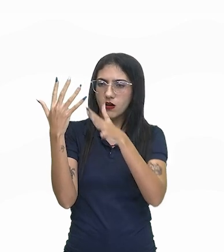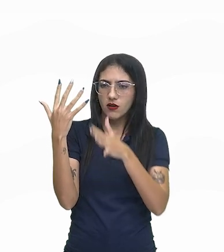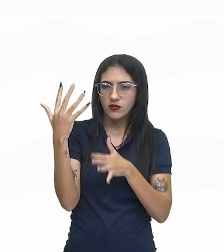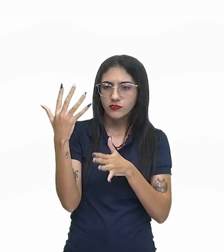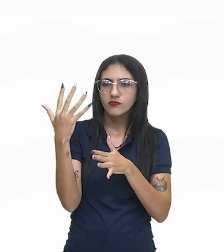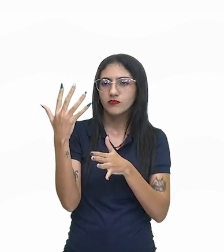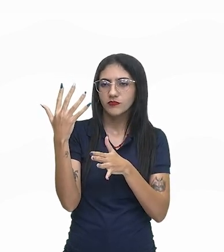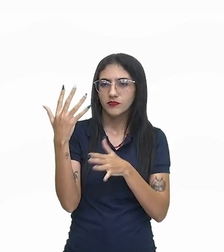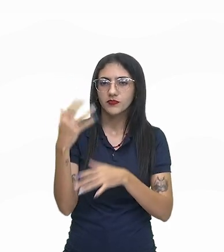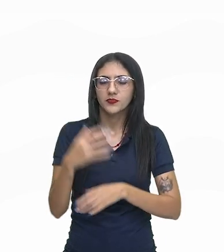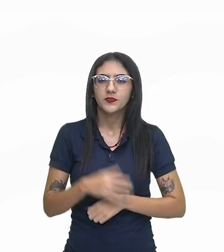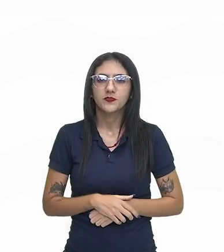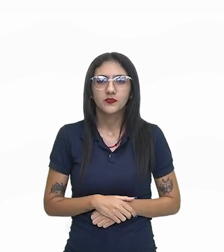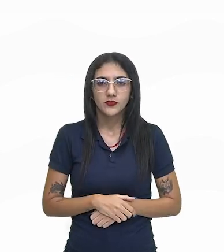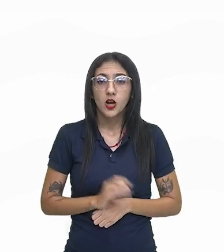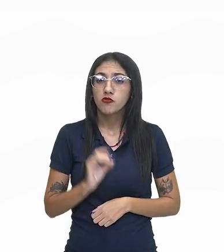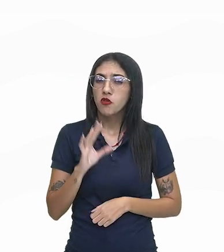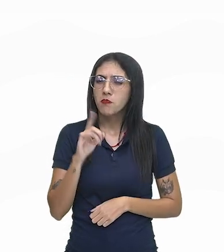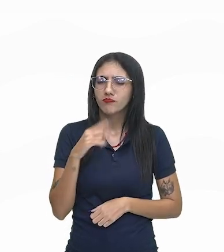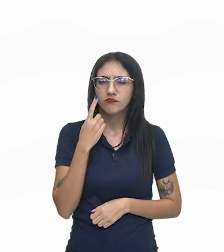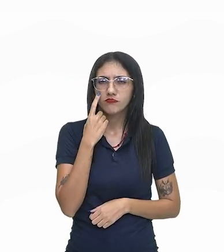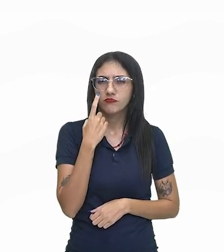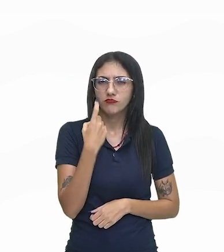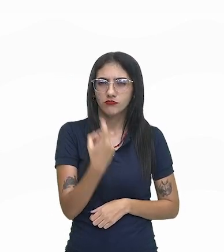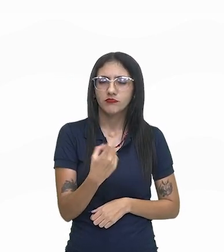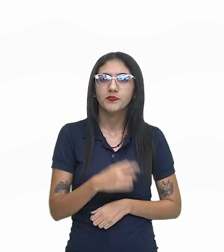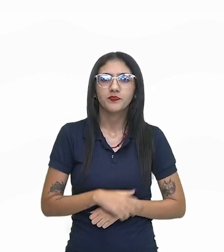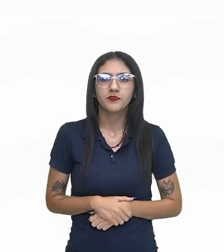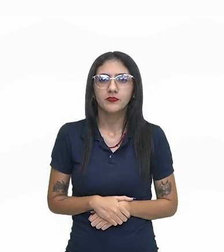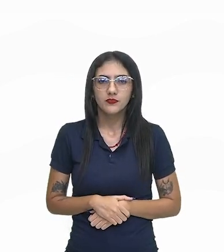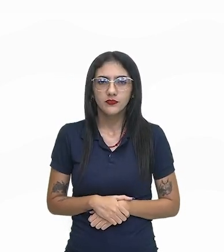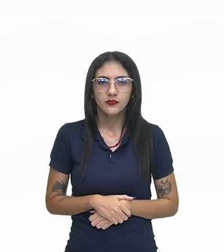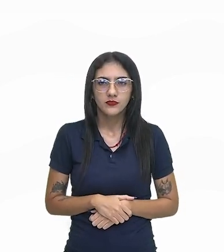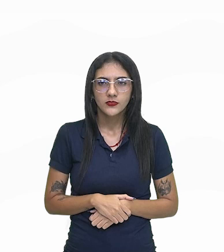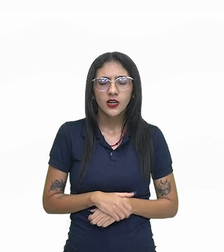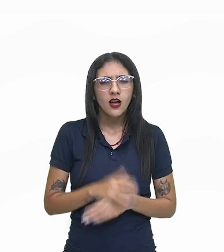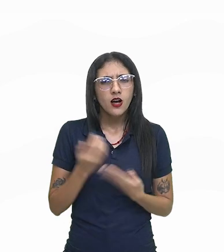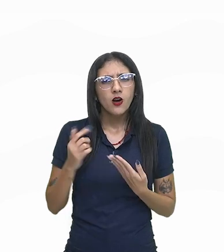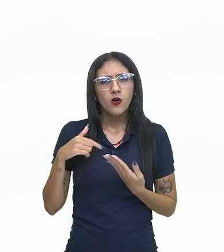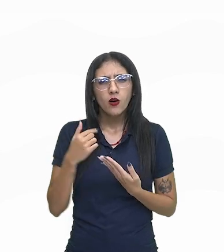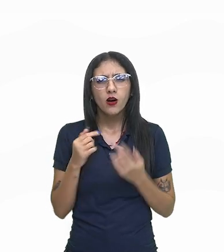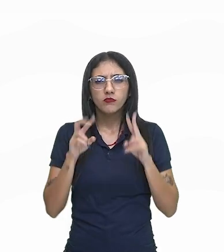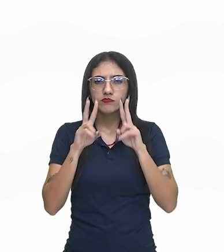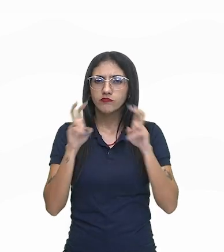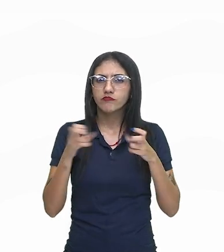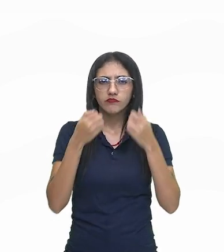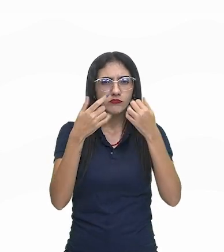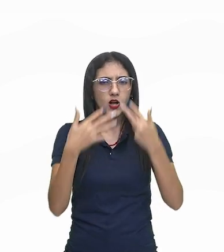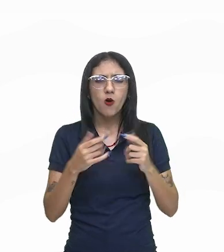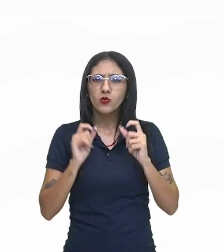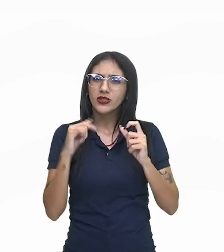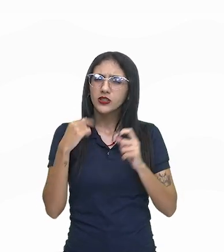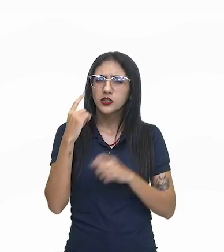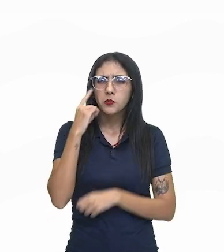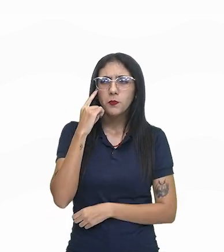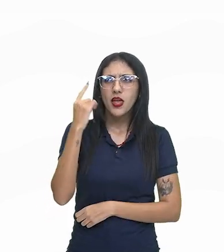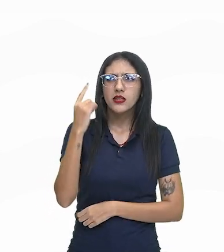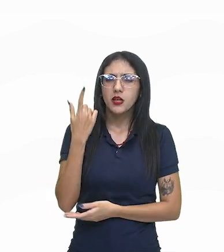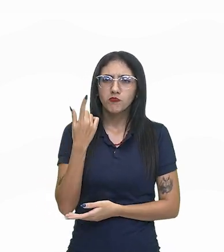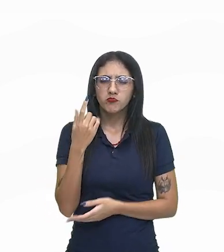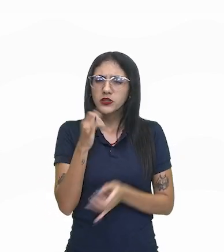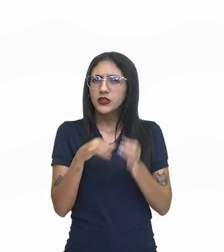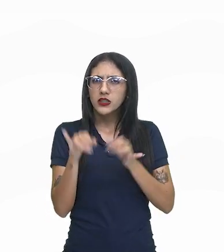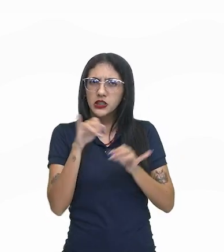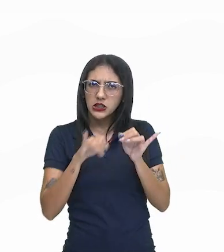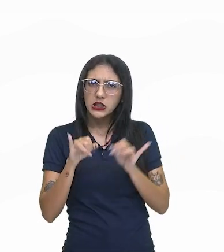nas folhas, tá? Só por curiosidade. E quando a gente fala de fotossíntese, o que vem à cabeça? Vem reações